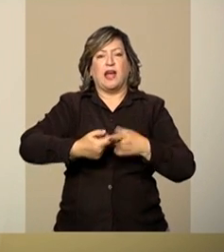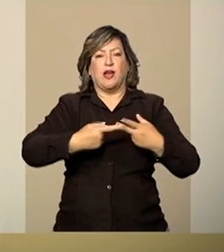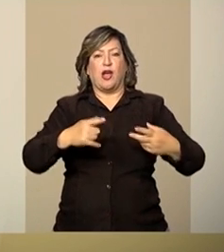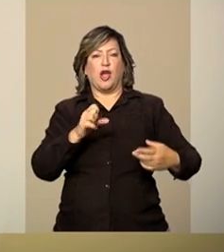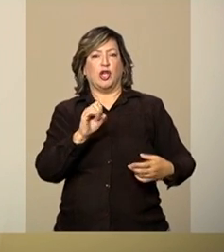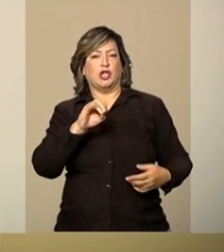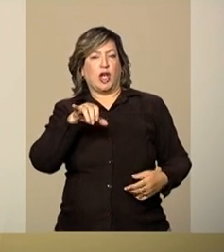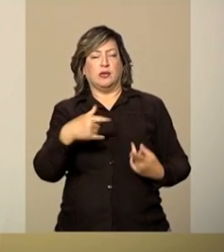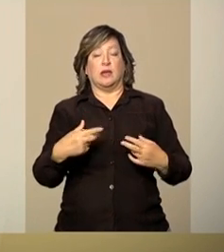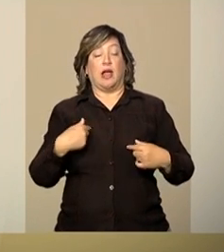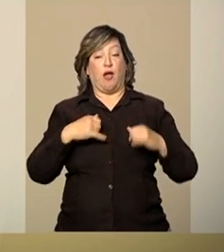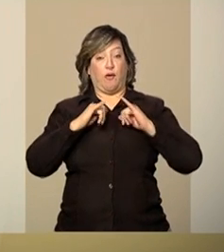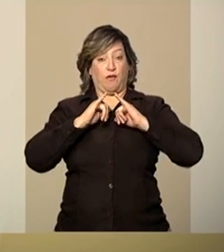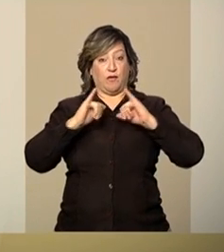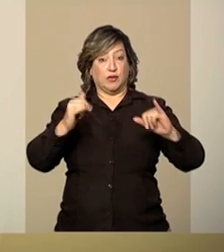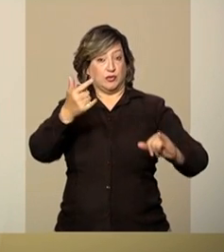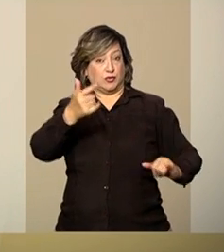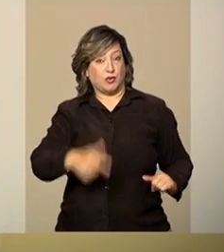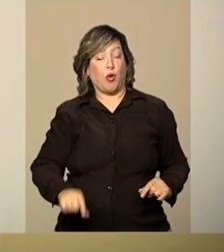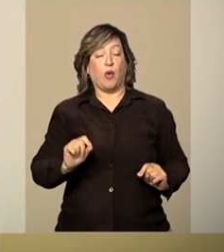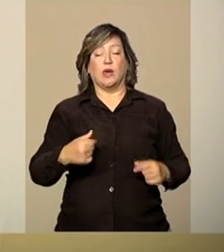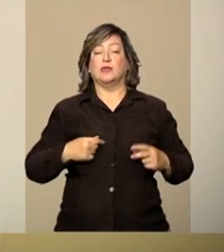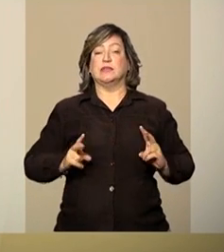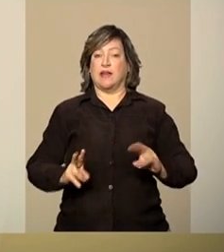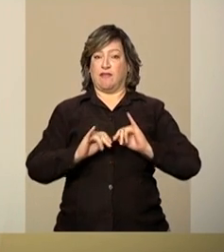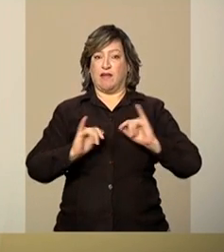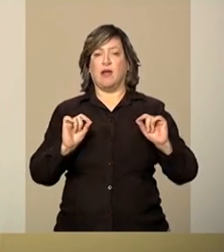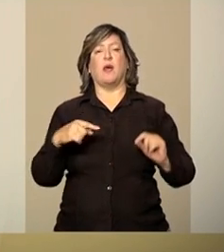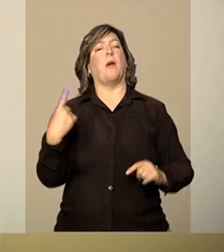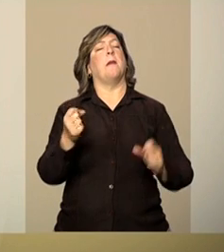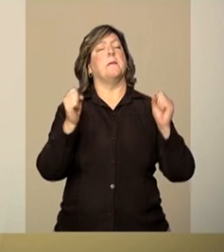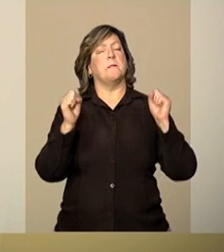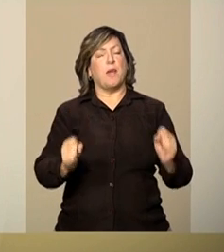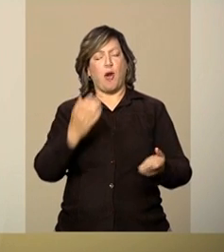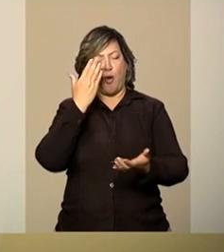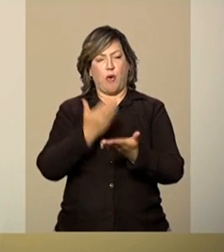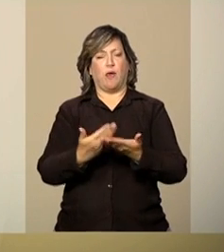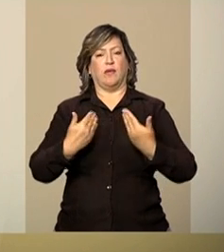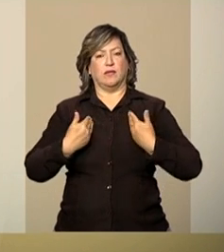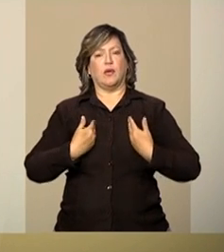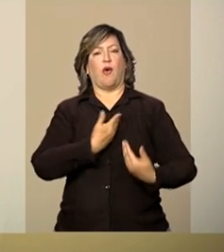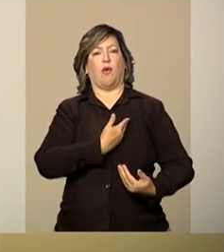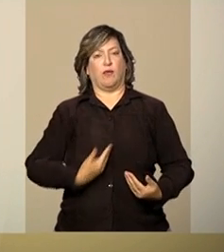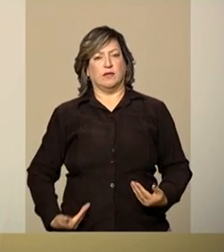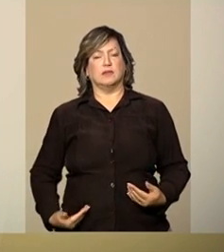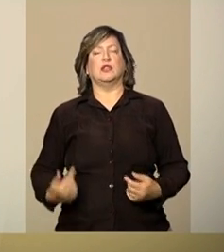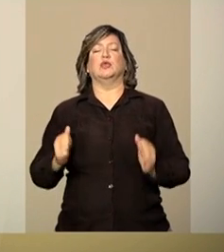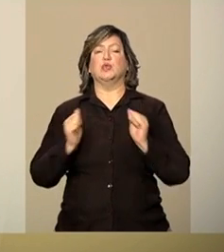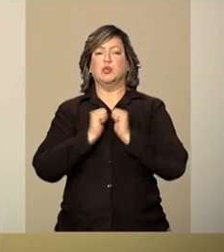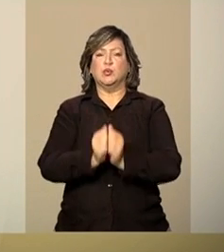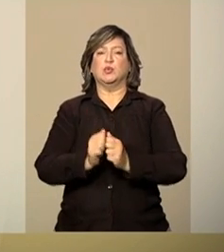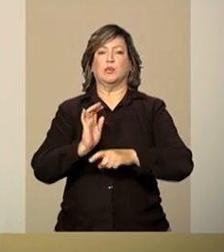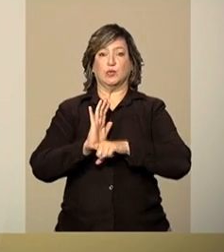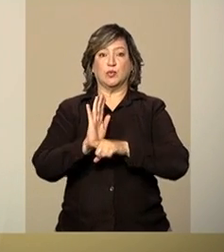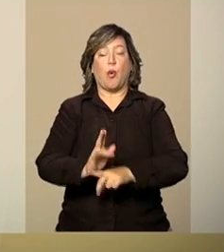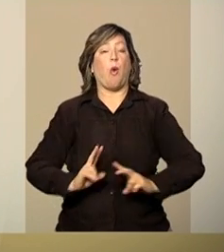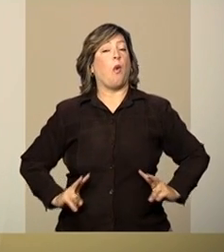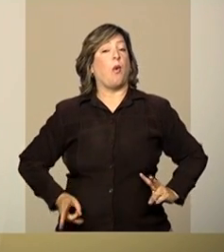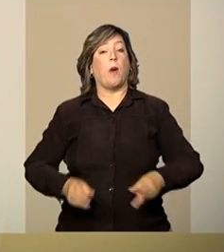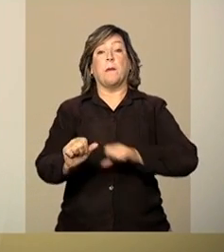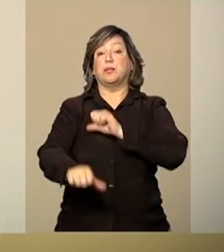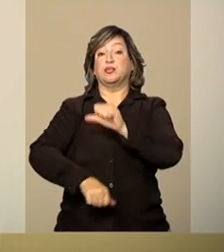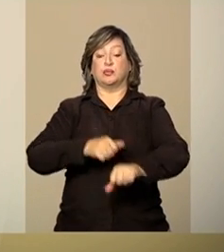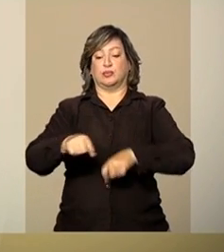Agricultores Aliás o que eu sempre digo viu Luciano podem contar com nosso apoio juntos nós vamos continuar transformando o